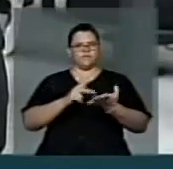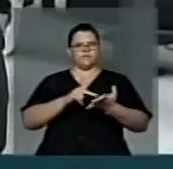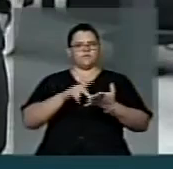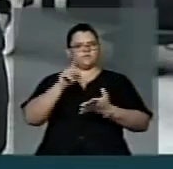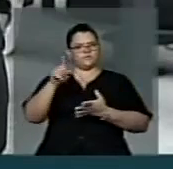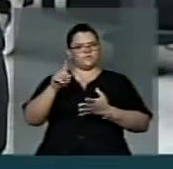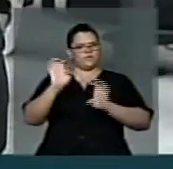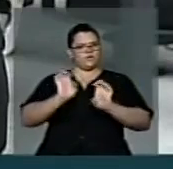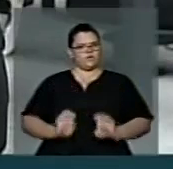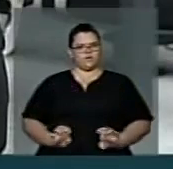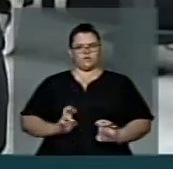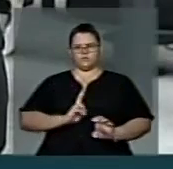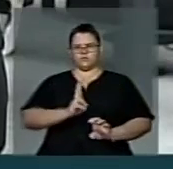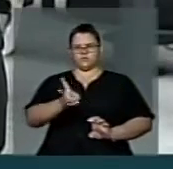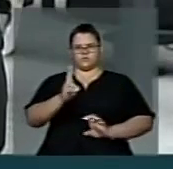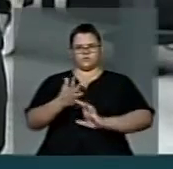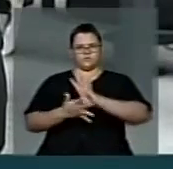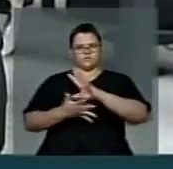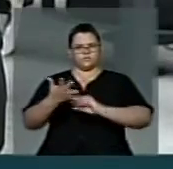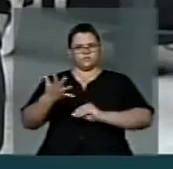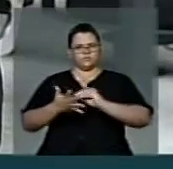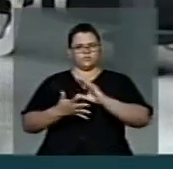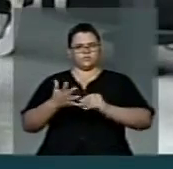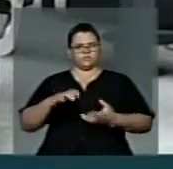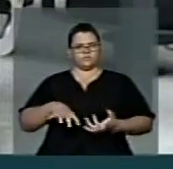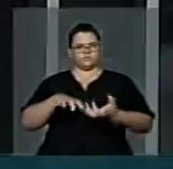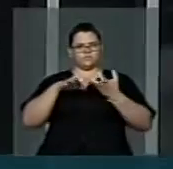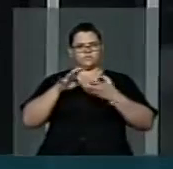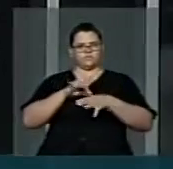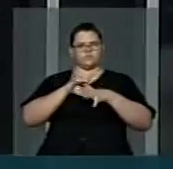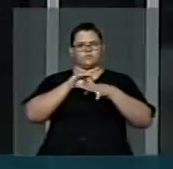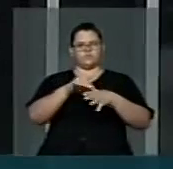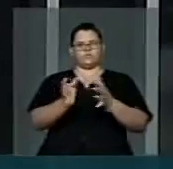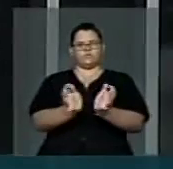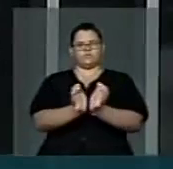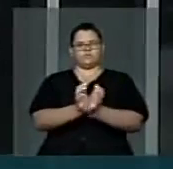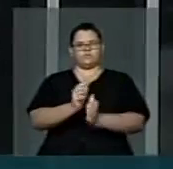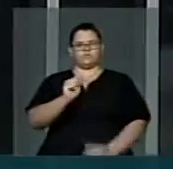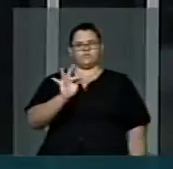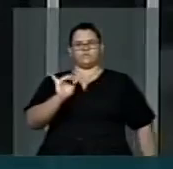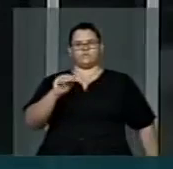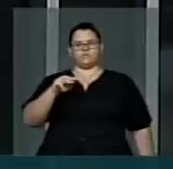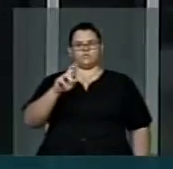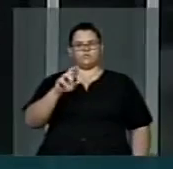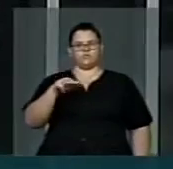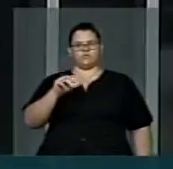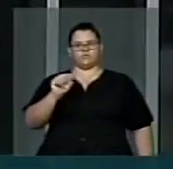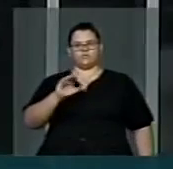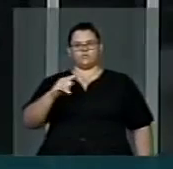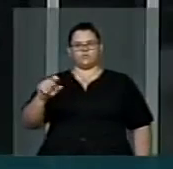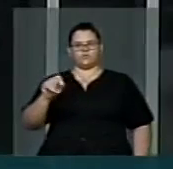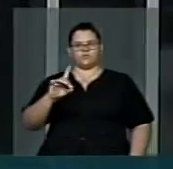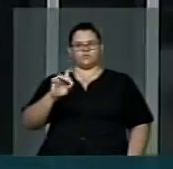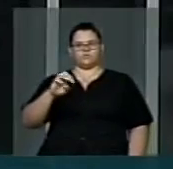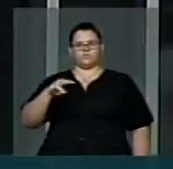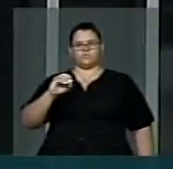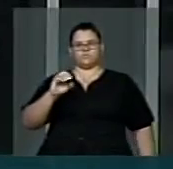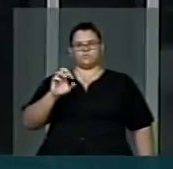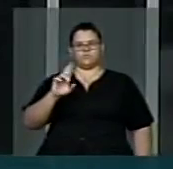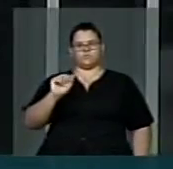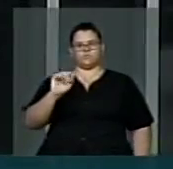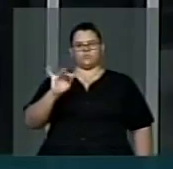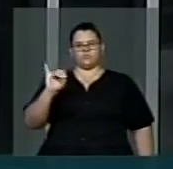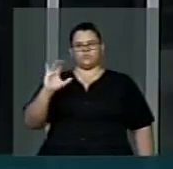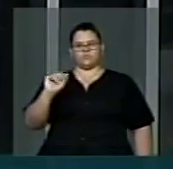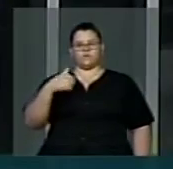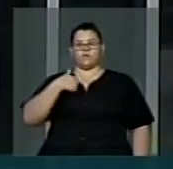referências éticas do Parlamento brasileiro, líder do Grupo Afirmação Democrática, do qual eu e o presidente Alceu Moreira fazemos